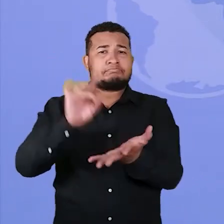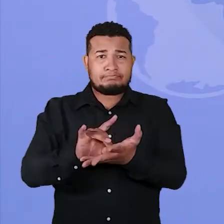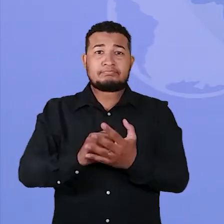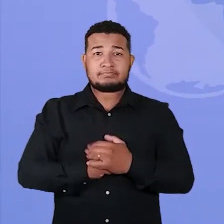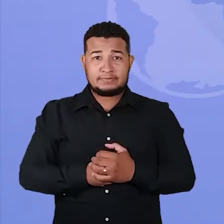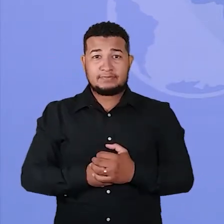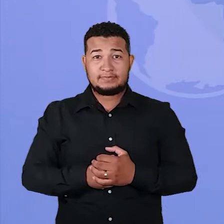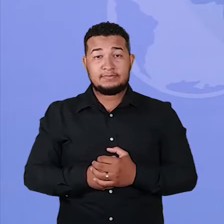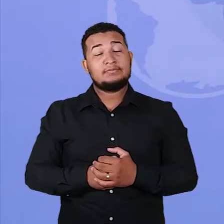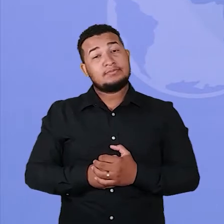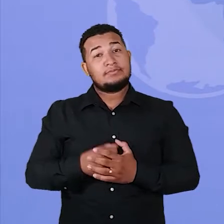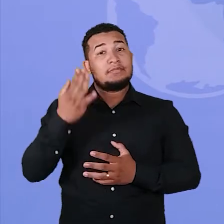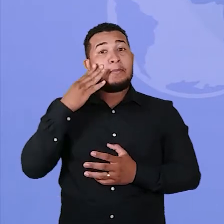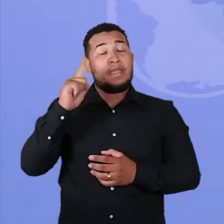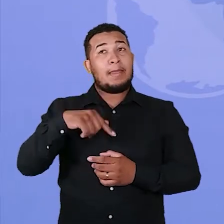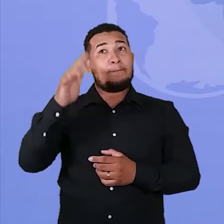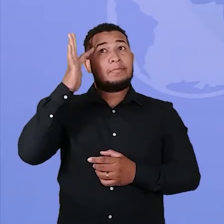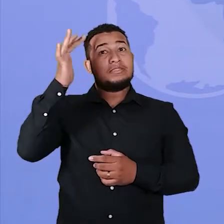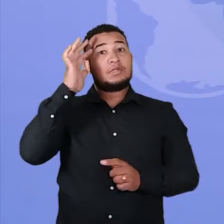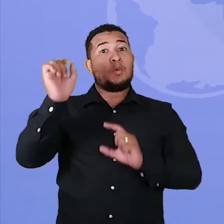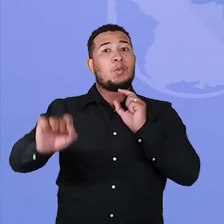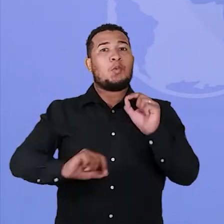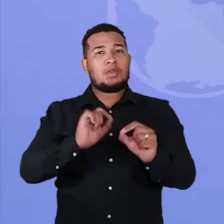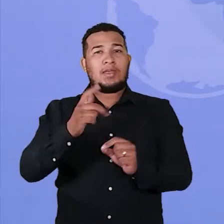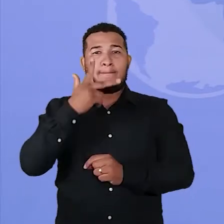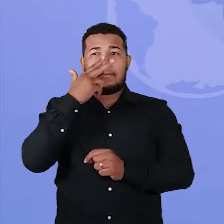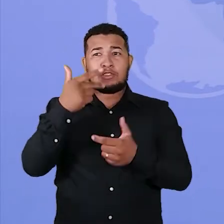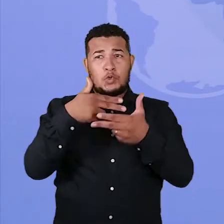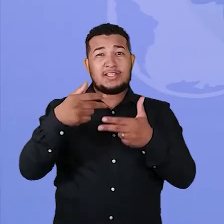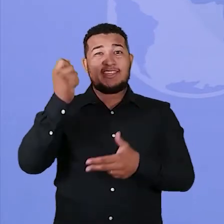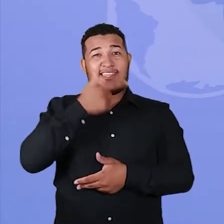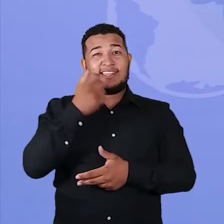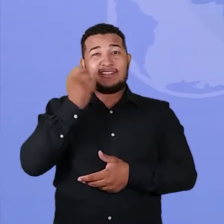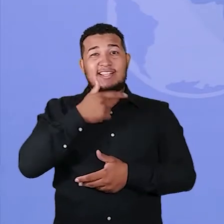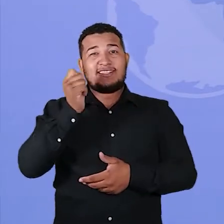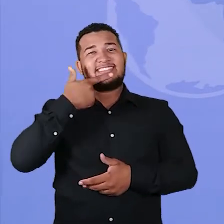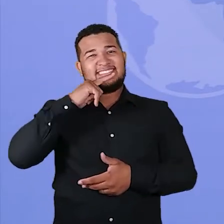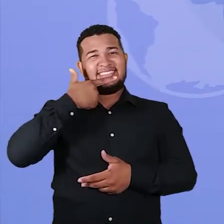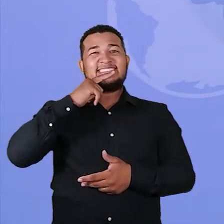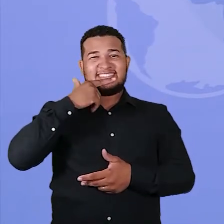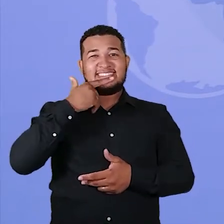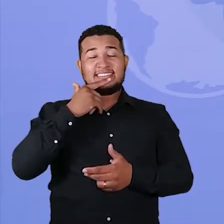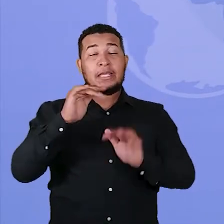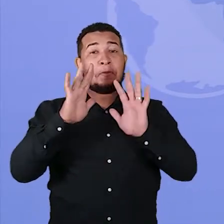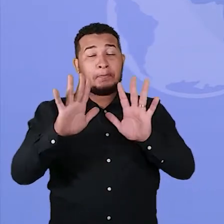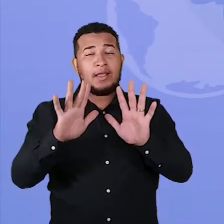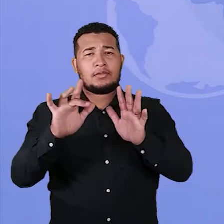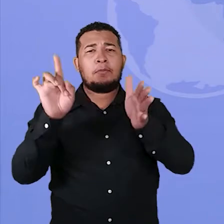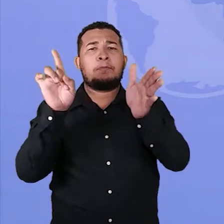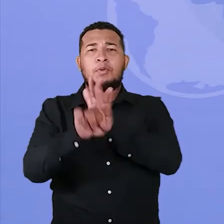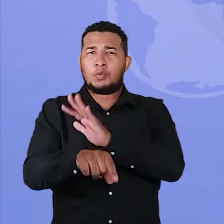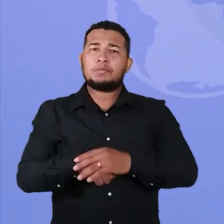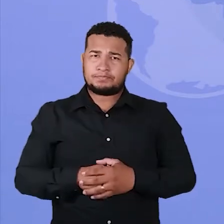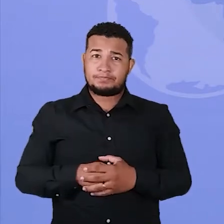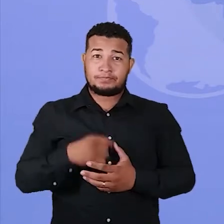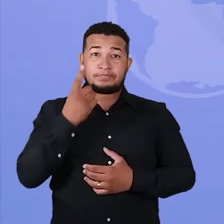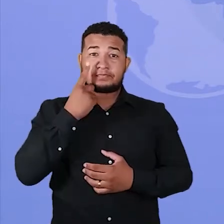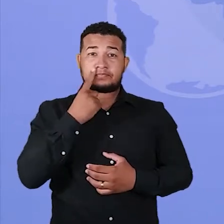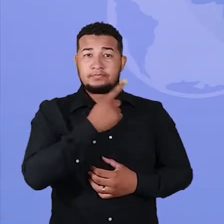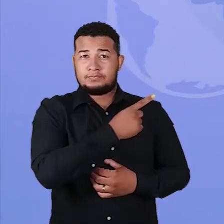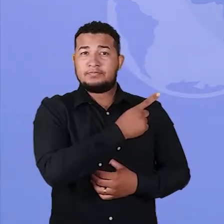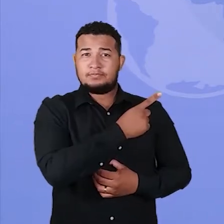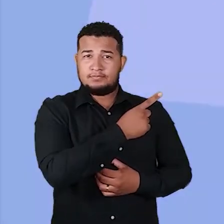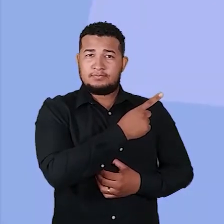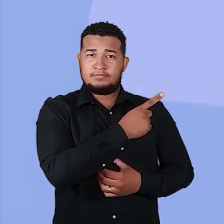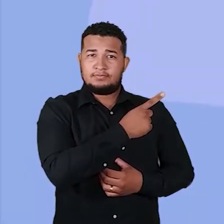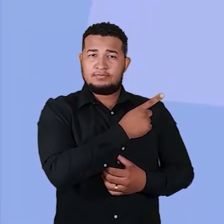exatamente? A tendência é a gente tratar isso como algo engraçado, mas eu tenho uma pergunta aí para te fazer. Vamos para o